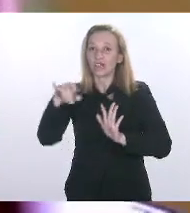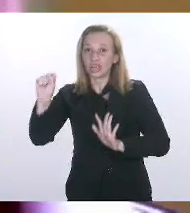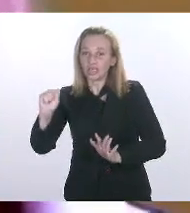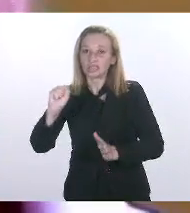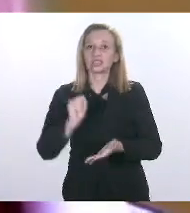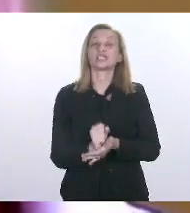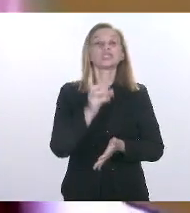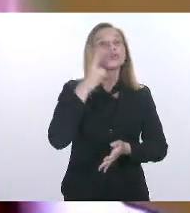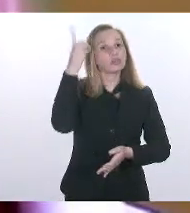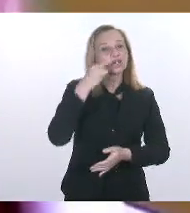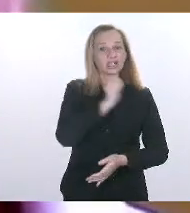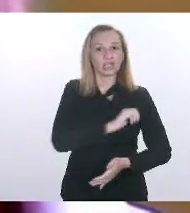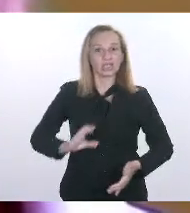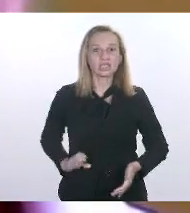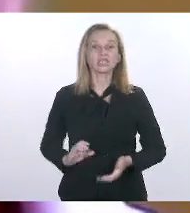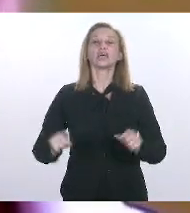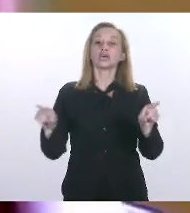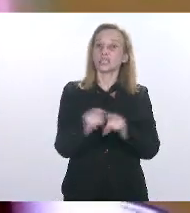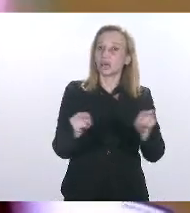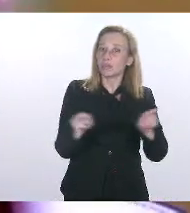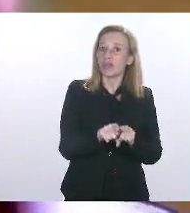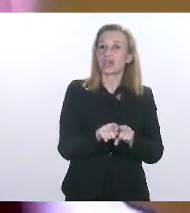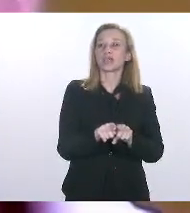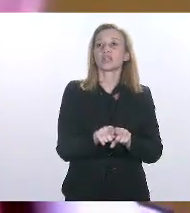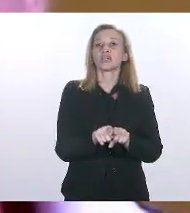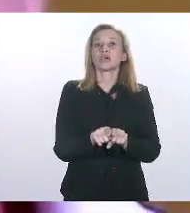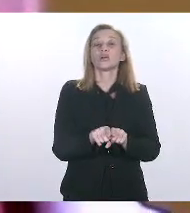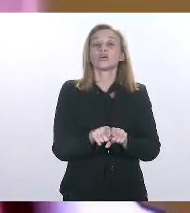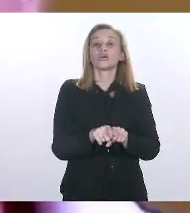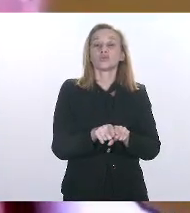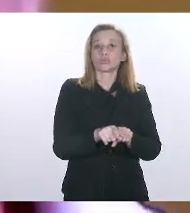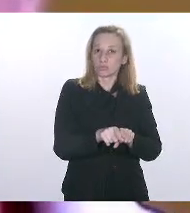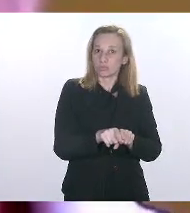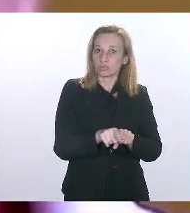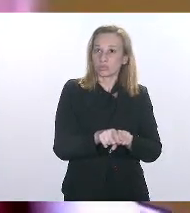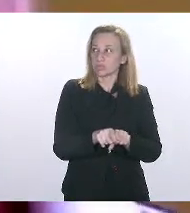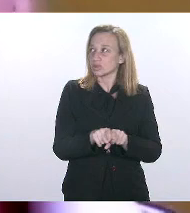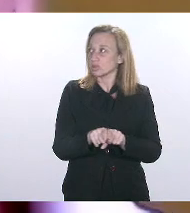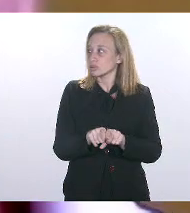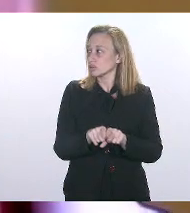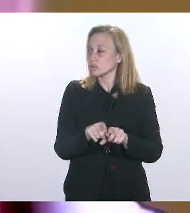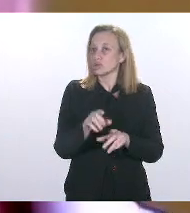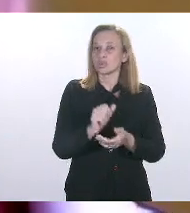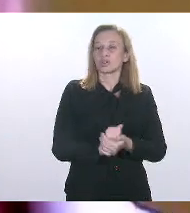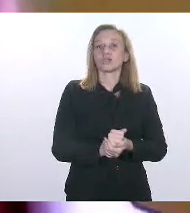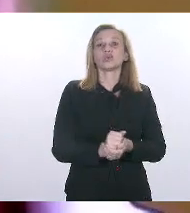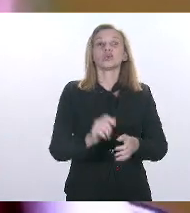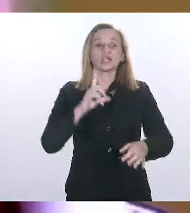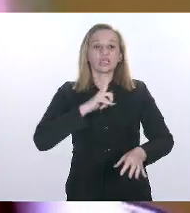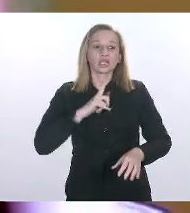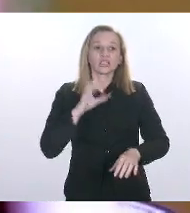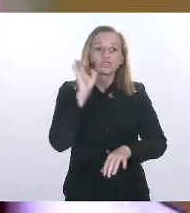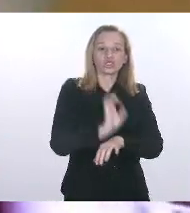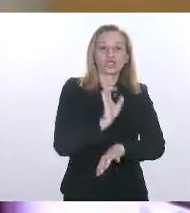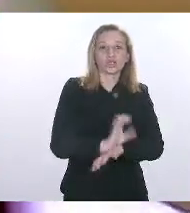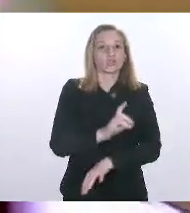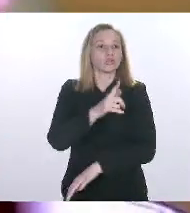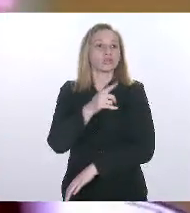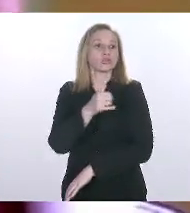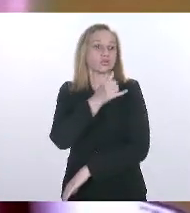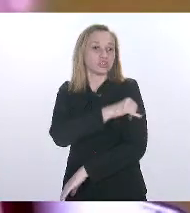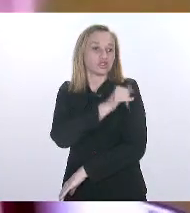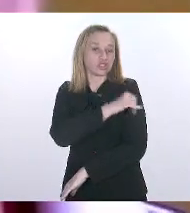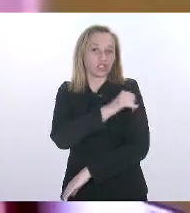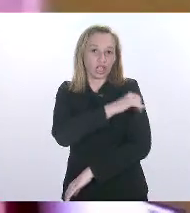o deputado André Ciliano, levando em conta também o grave déficit habitacional que ainda existe no estado do Rio de Janeiro, com todo respeito